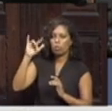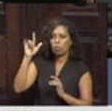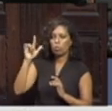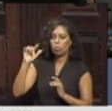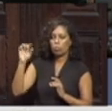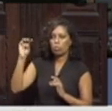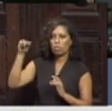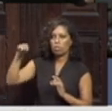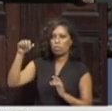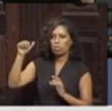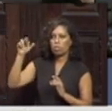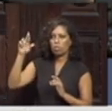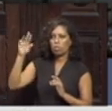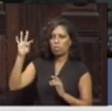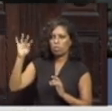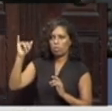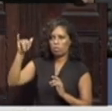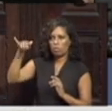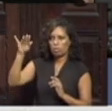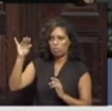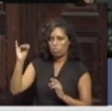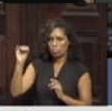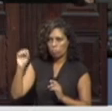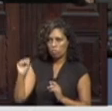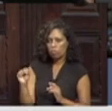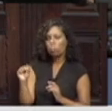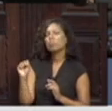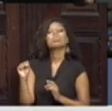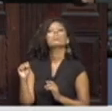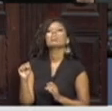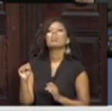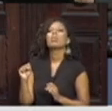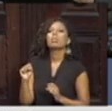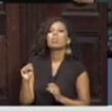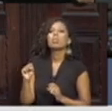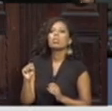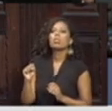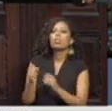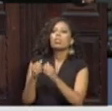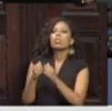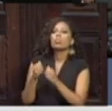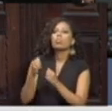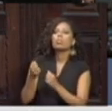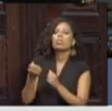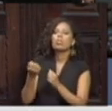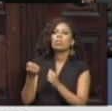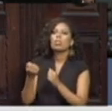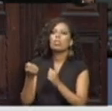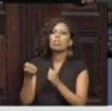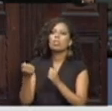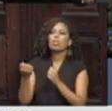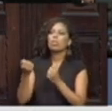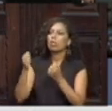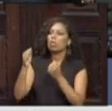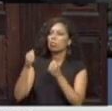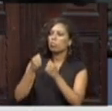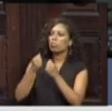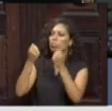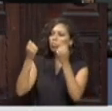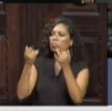regulamentação e a autorização na realização de eventos de artes marciais misturadas, ou